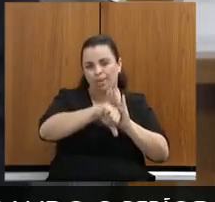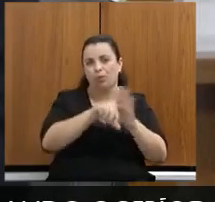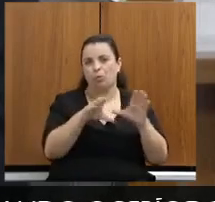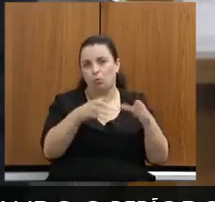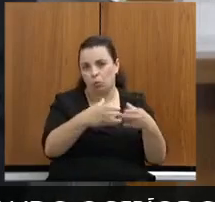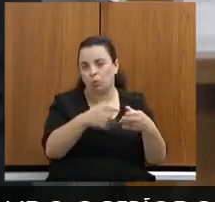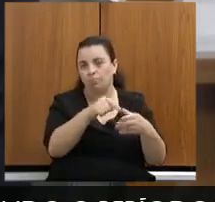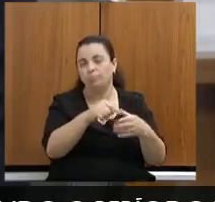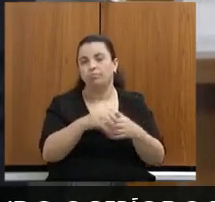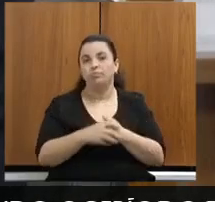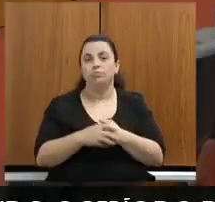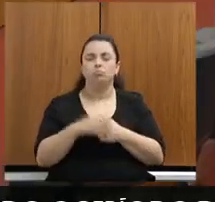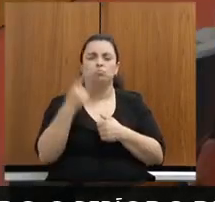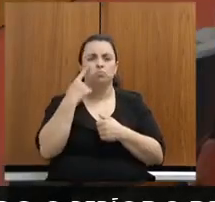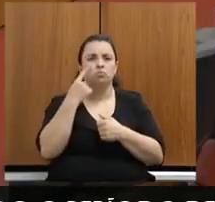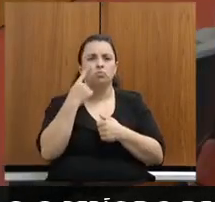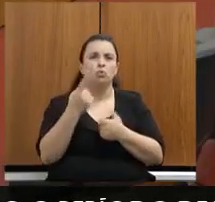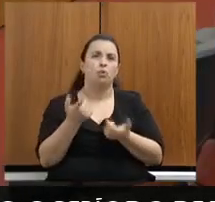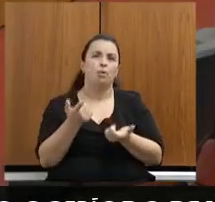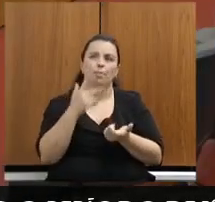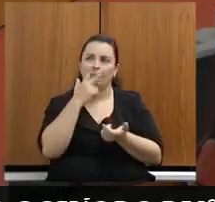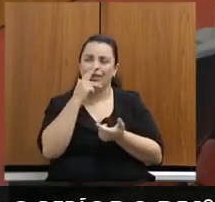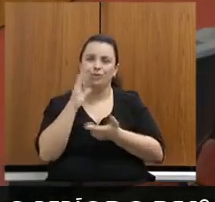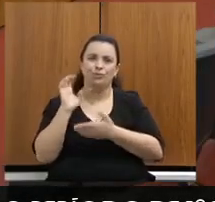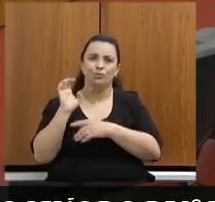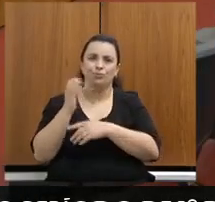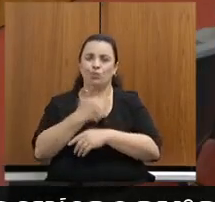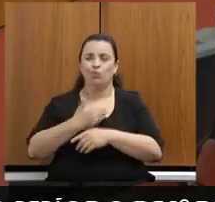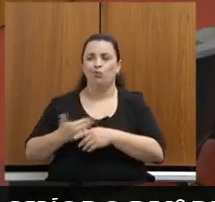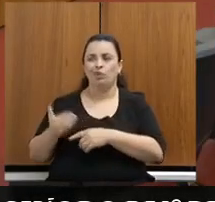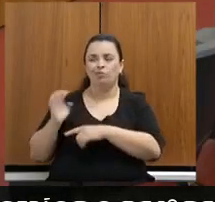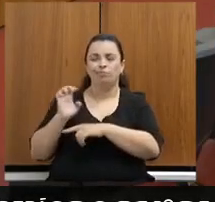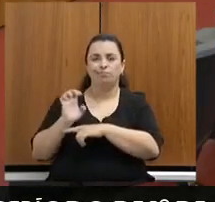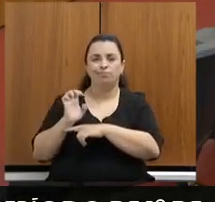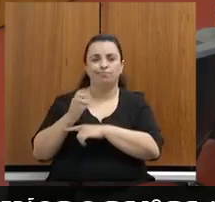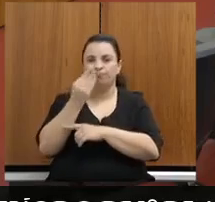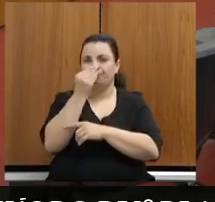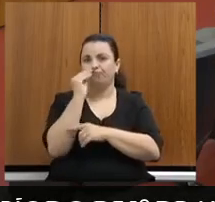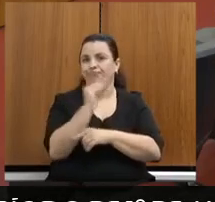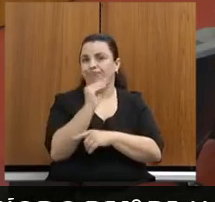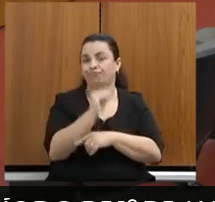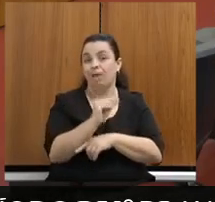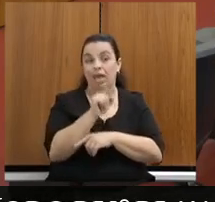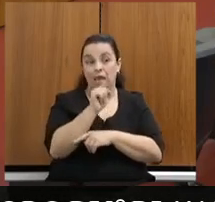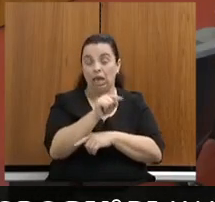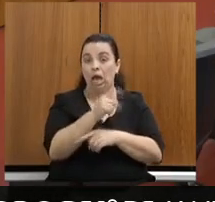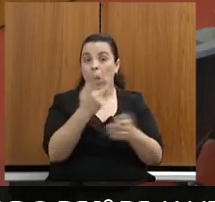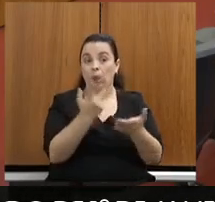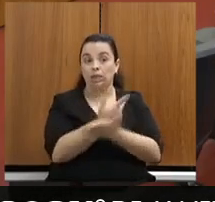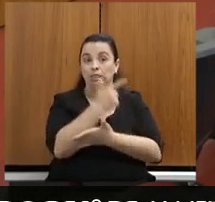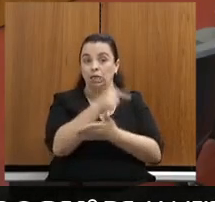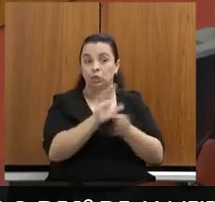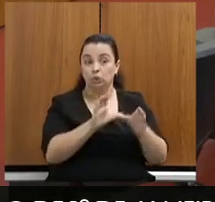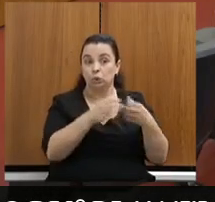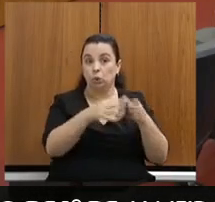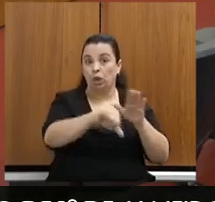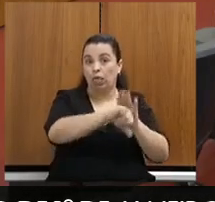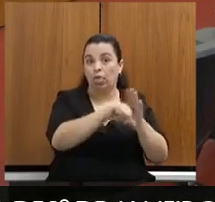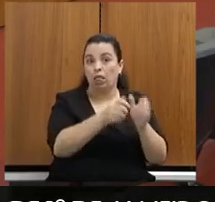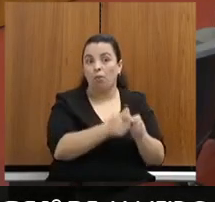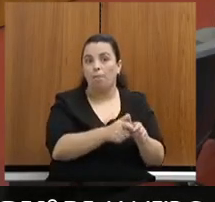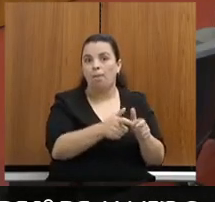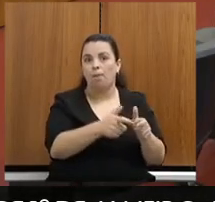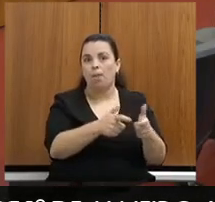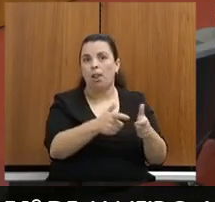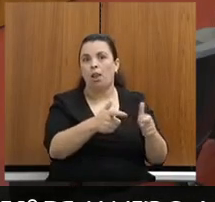um descaso principalmente dos governos e esse descaso fez com que essas facções crescerem de forma assustadora desde